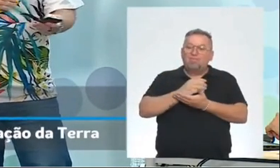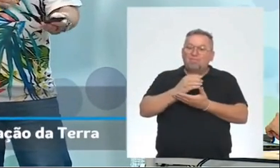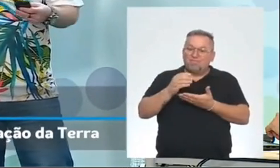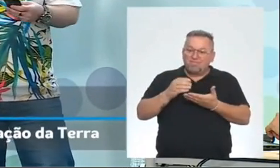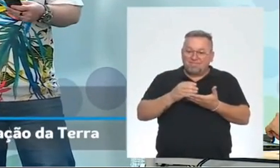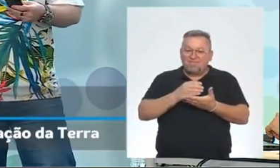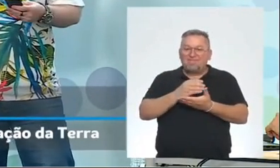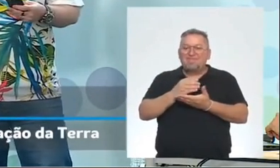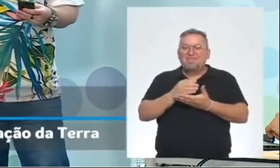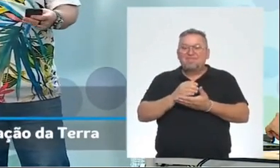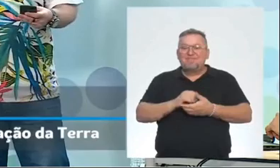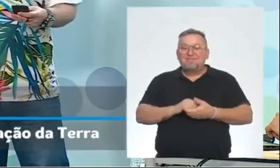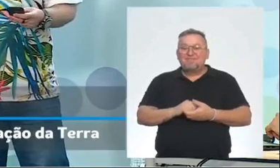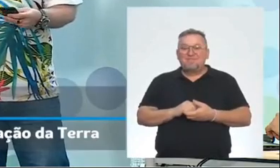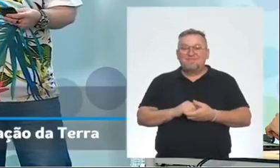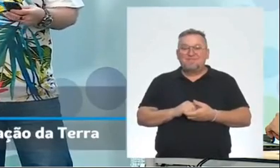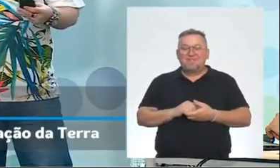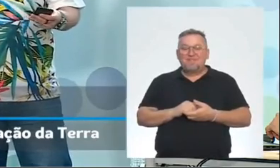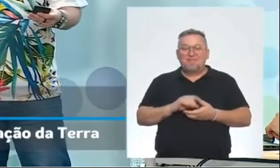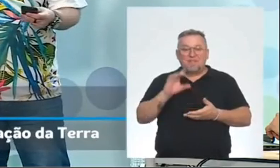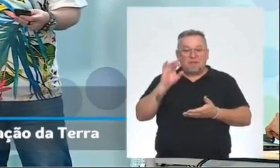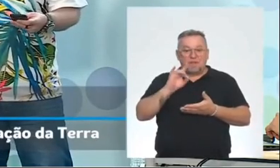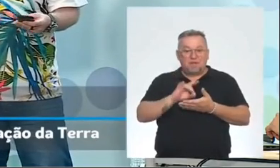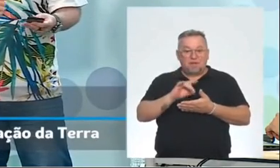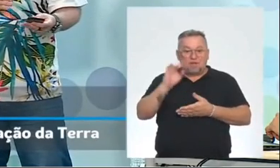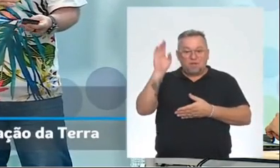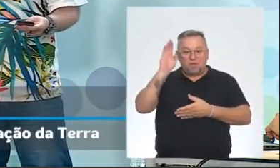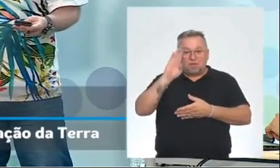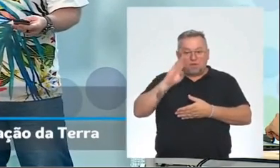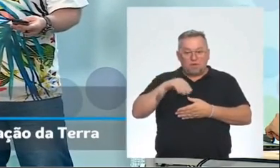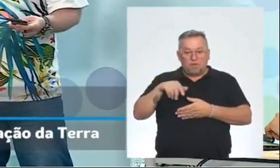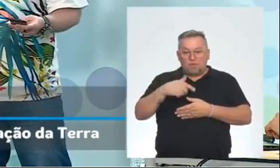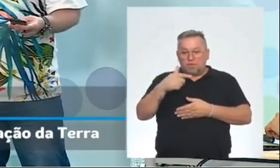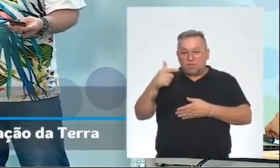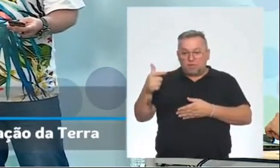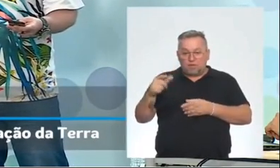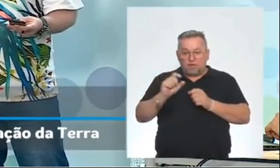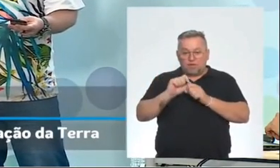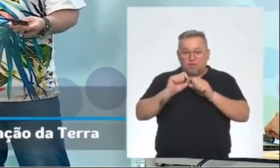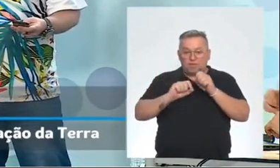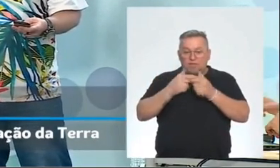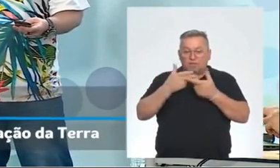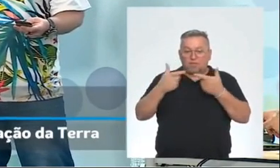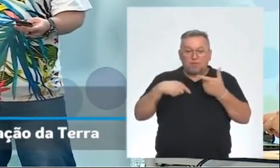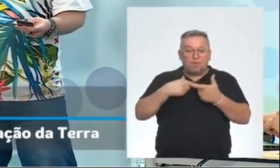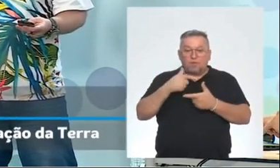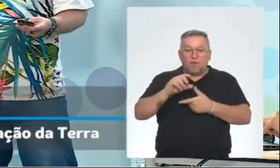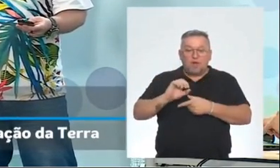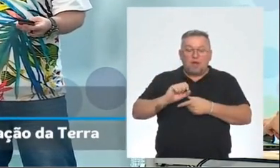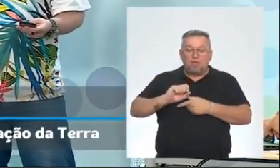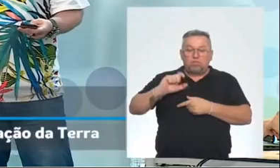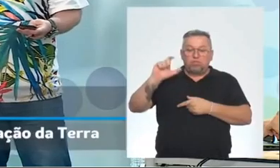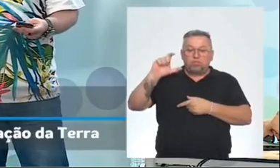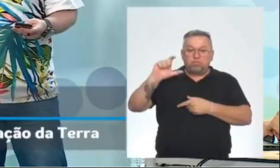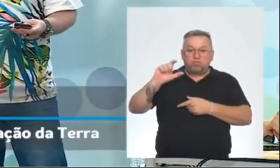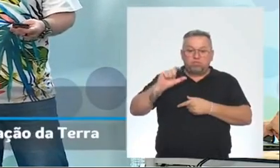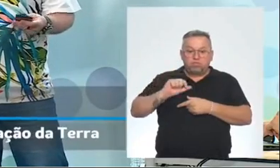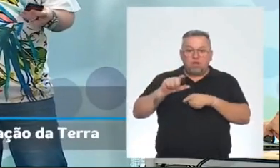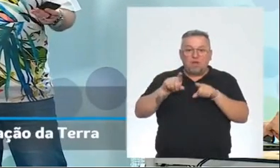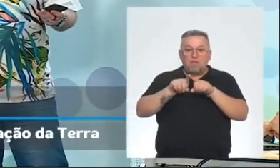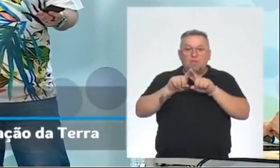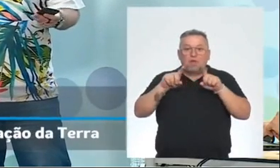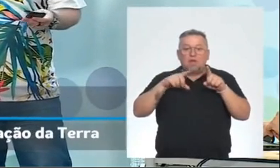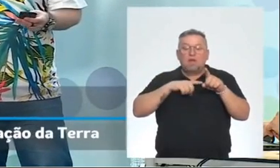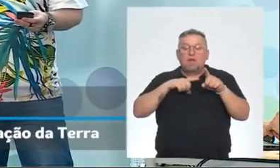mapa anterior, né? Na realidade o Brasil, como não tem cadeias montanhosas, não tem altitudes elevadas, né? Mas tem